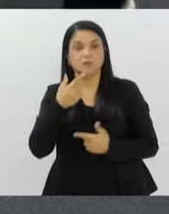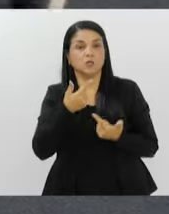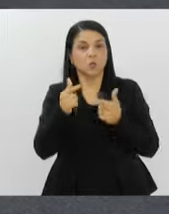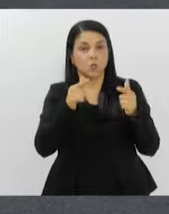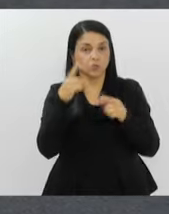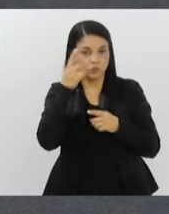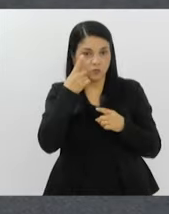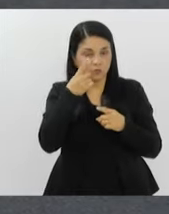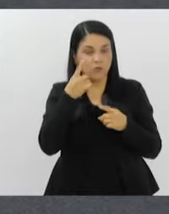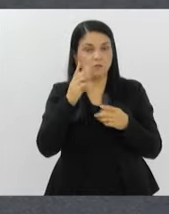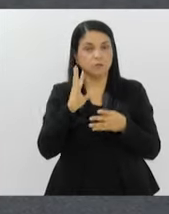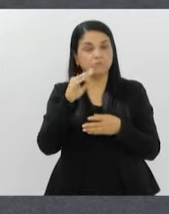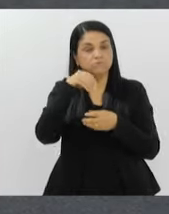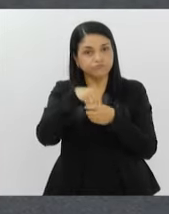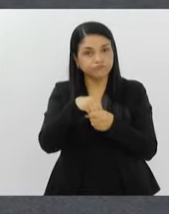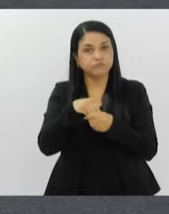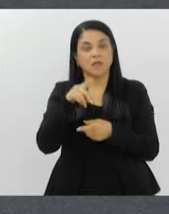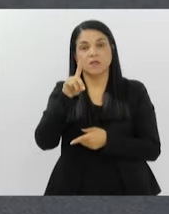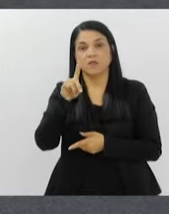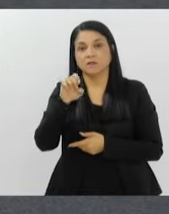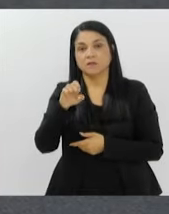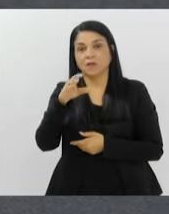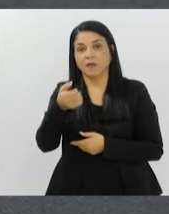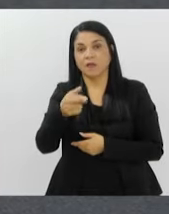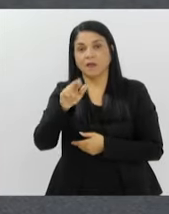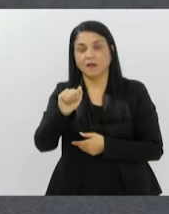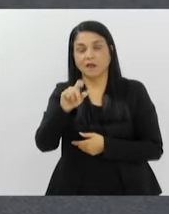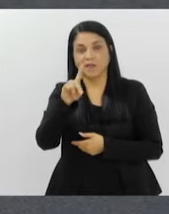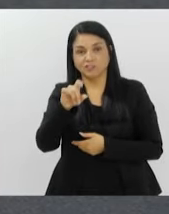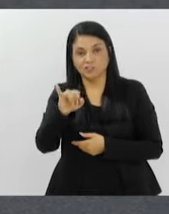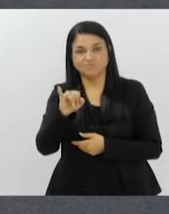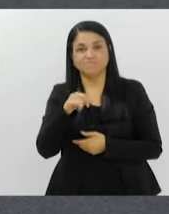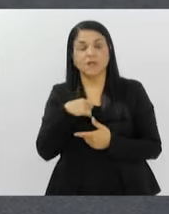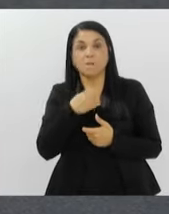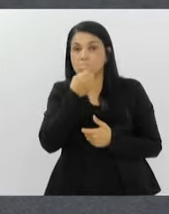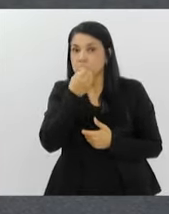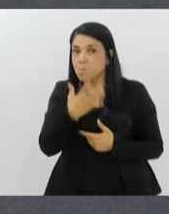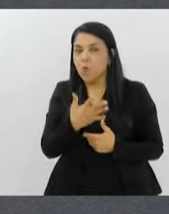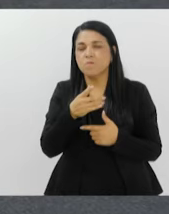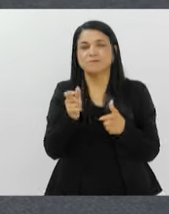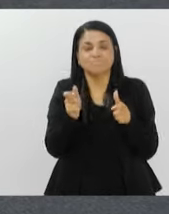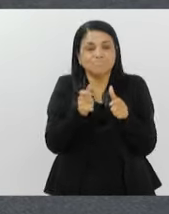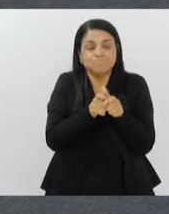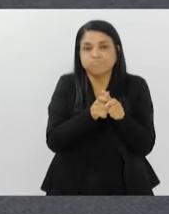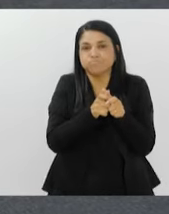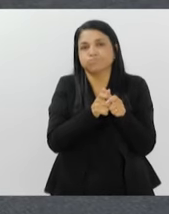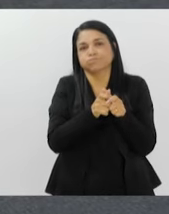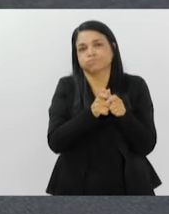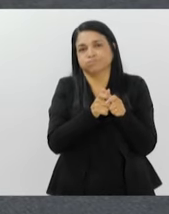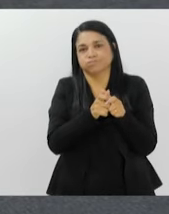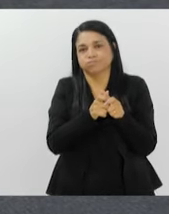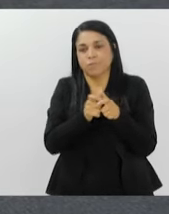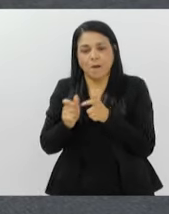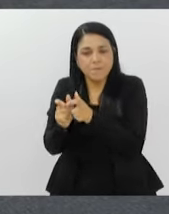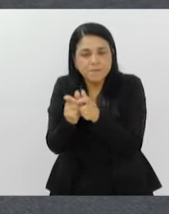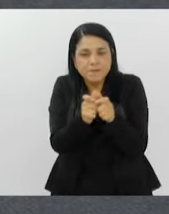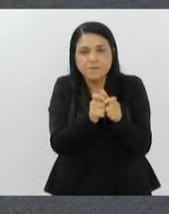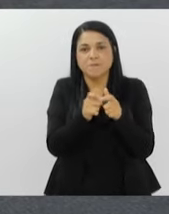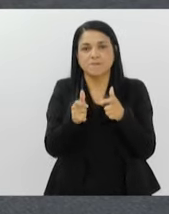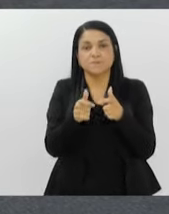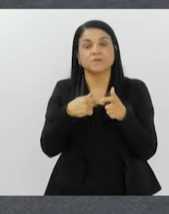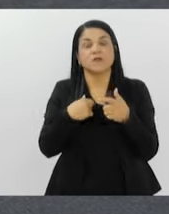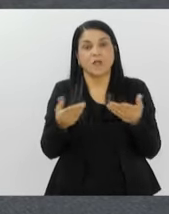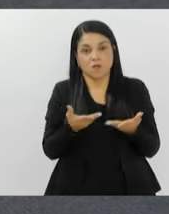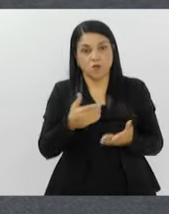a decade porque a decade é muito boa mas é pequena inclusive esse ano 2024 tem menda minha